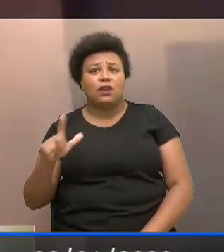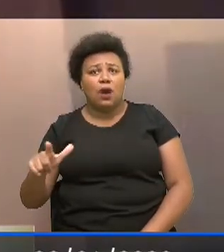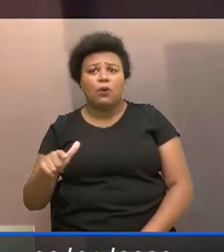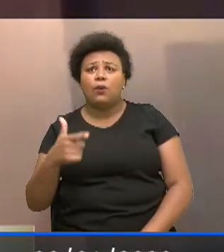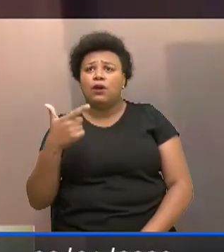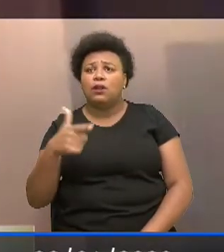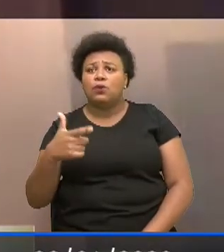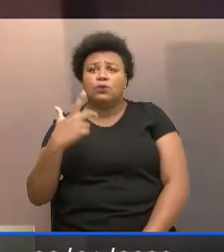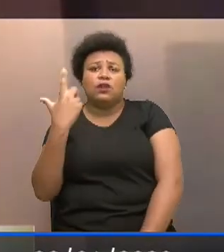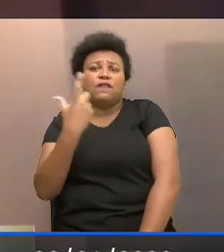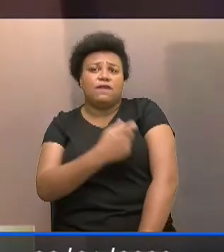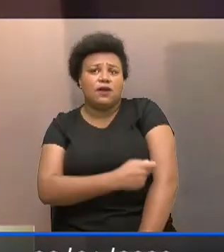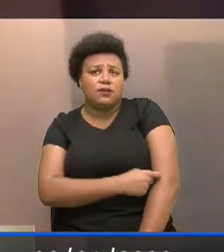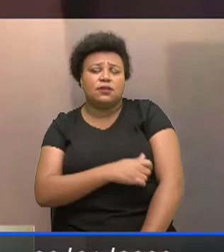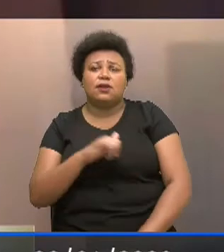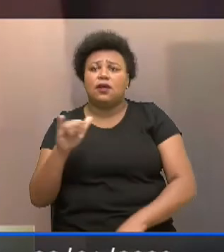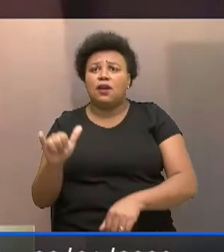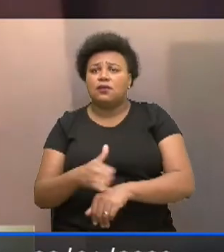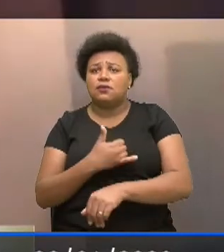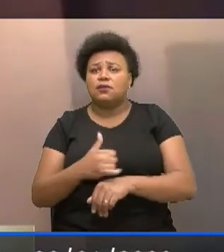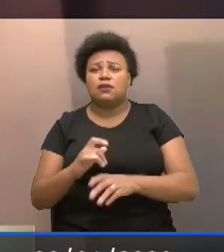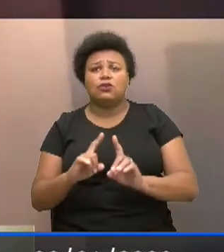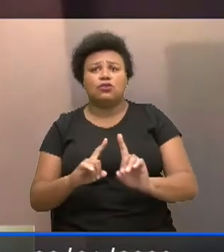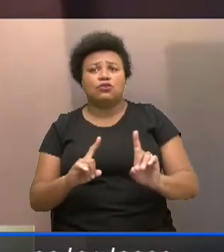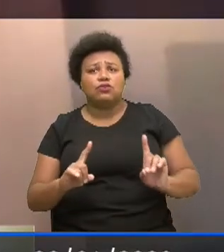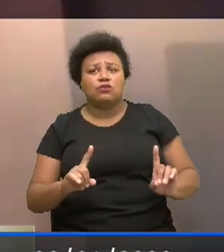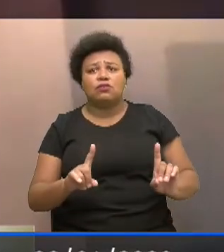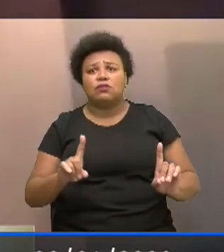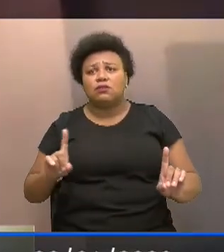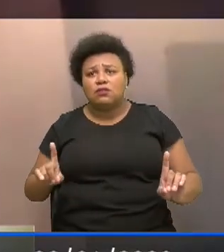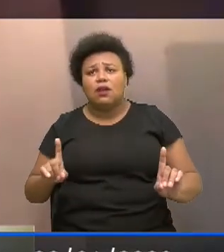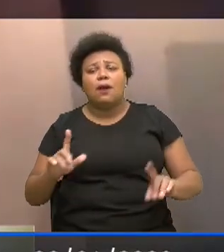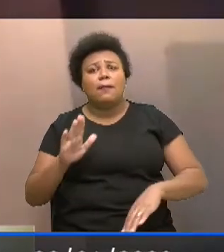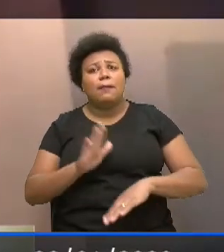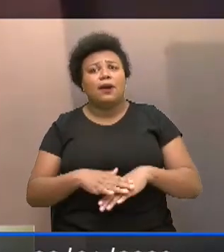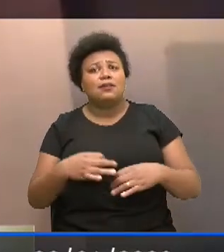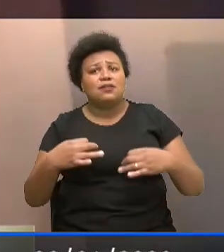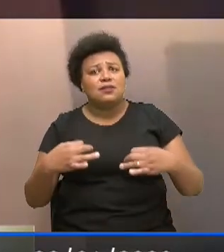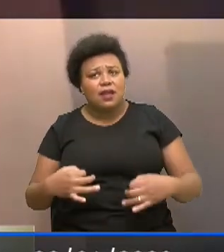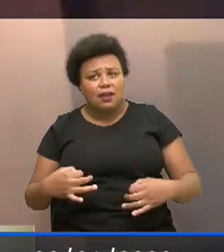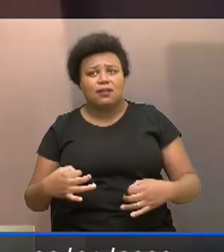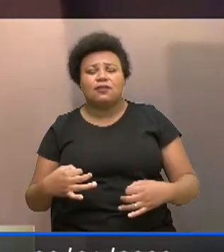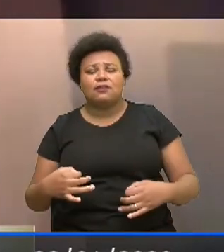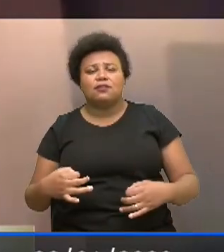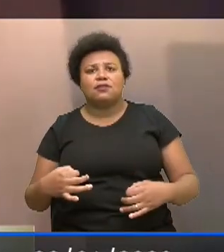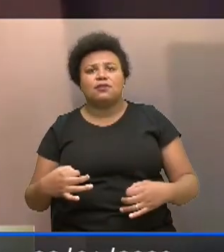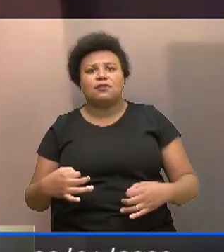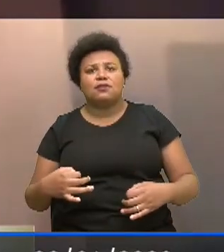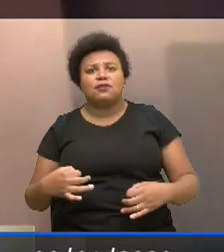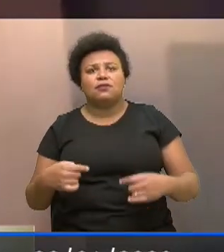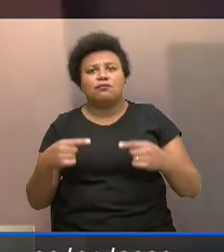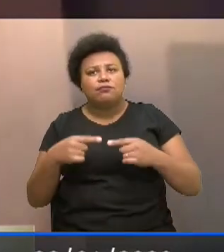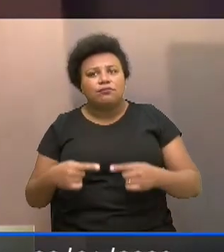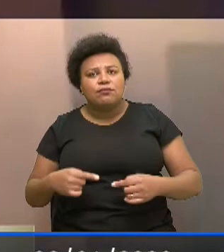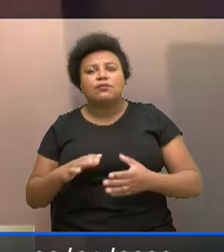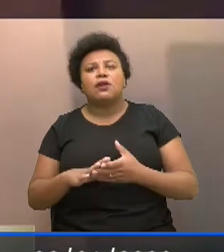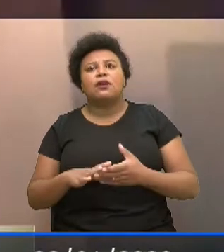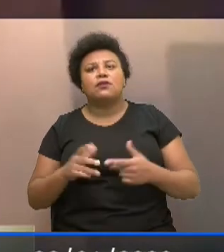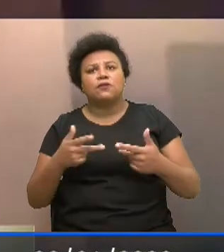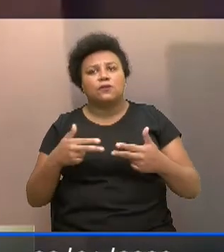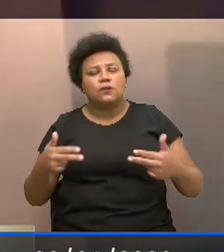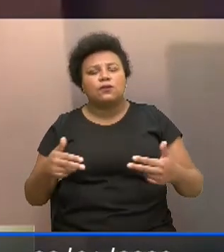Então, as estratégias de distanciamento são as estratégias mais adequadas para se enfrentar essa